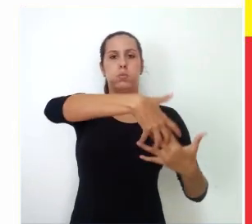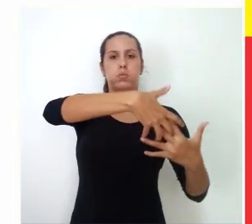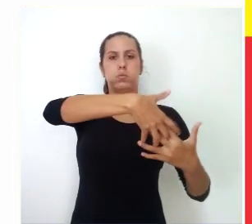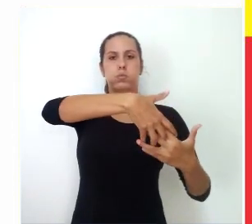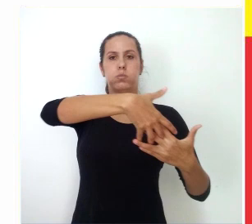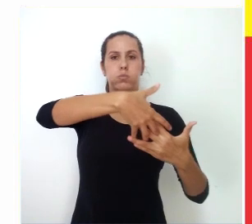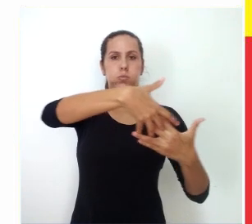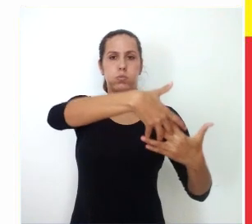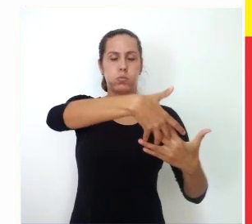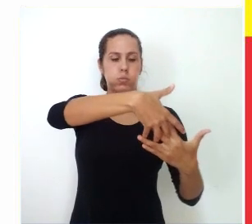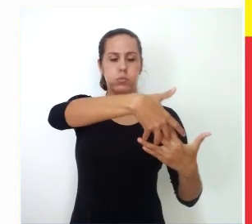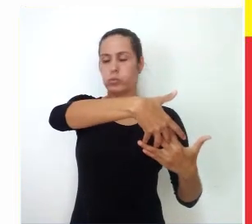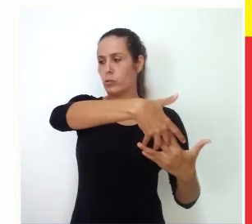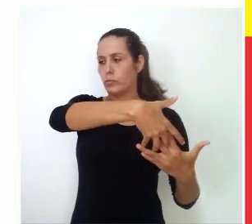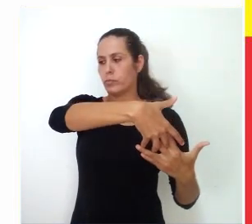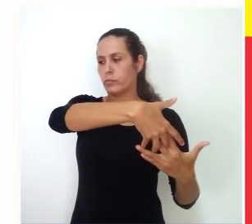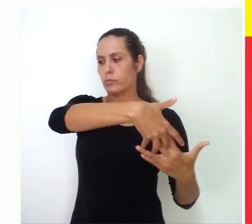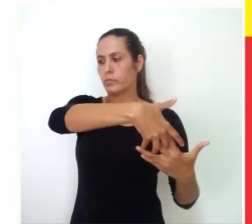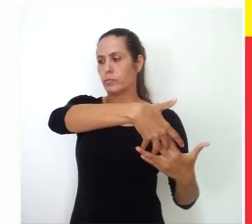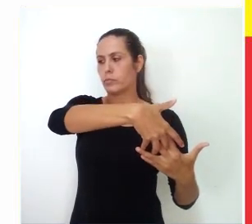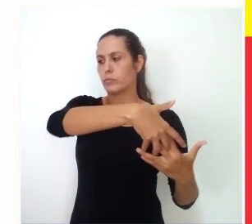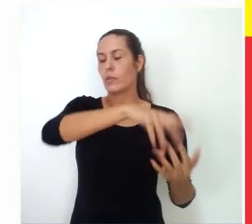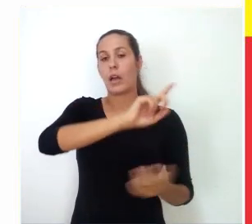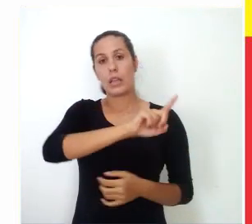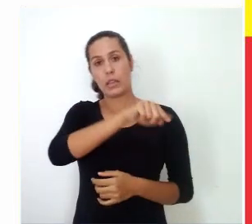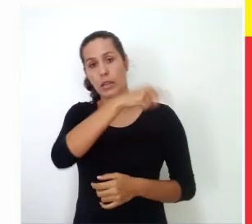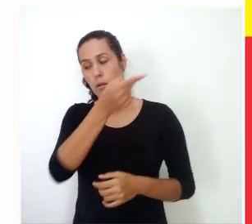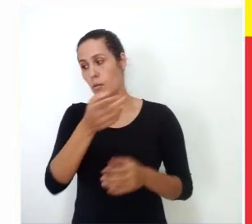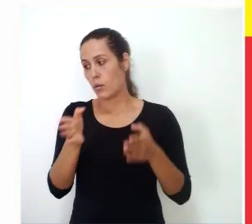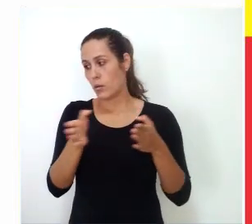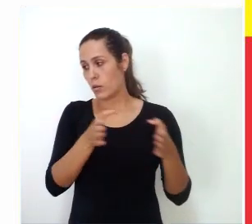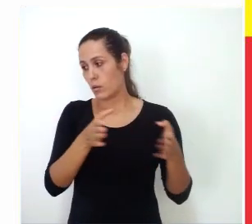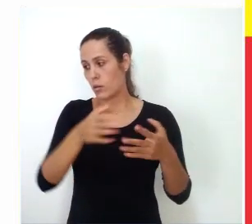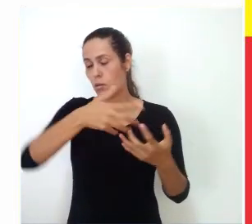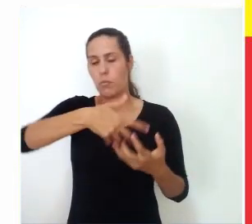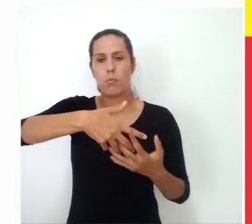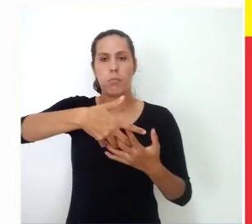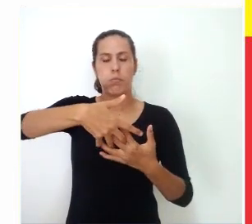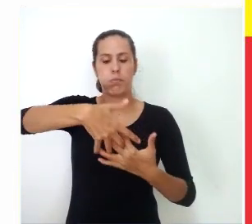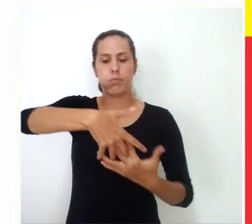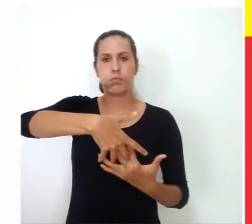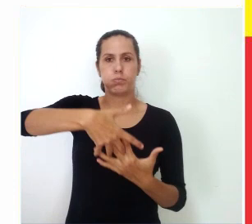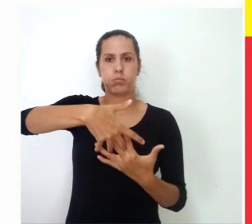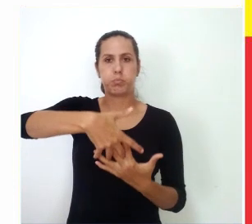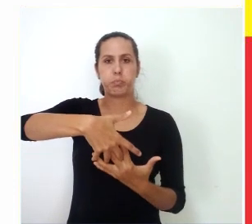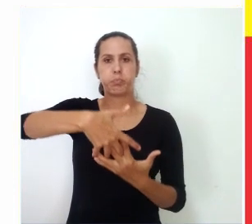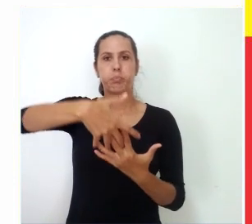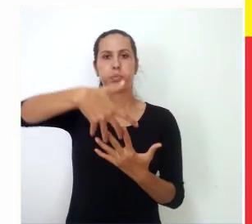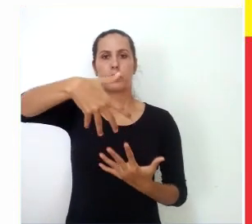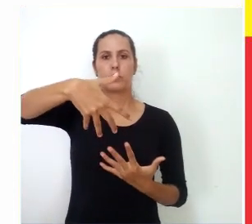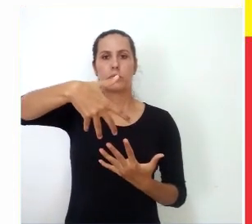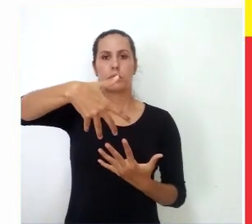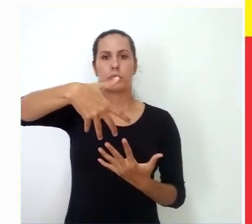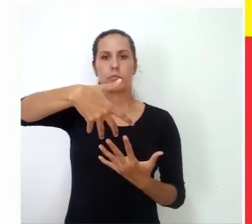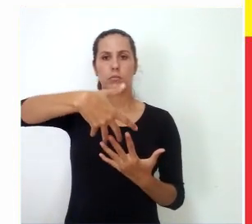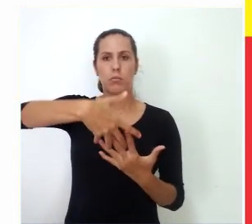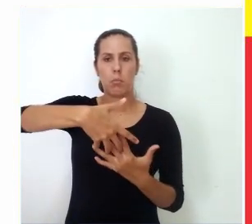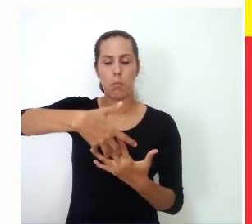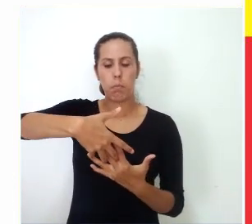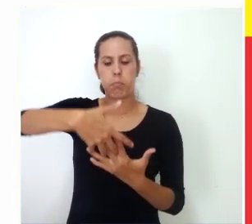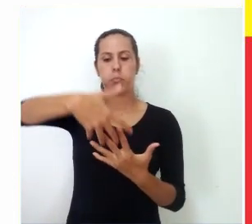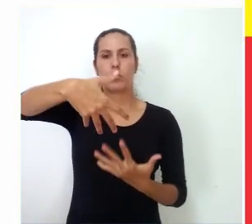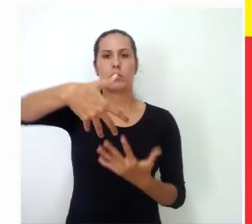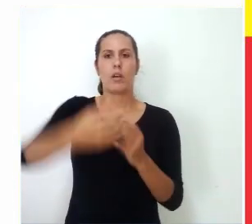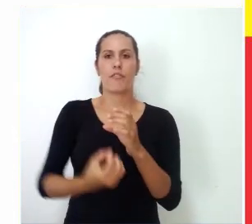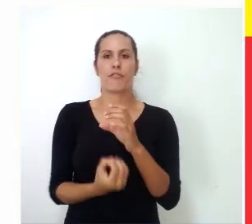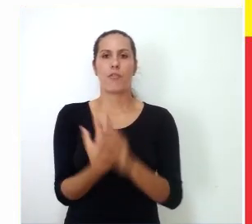a Pangeia. Aí a gente vai na Era Mesozoica, divide Pangeia. Não é só